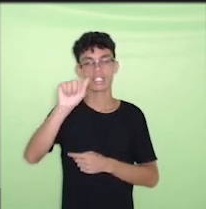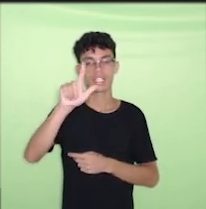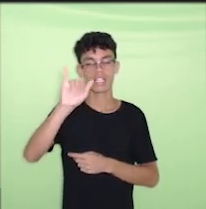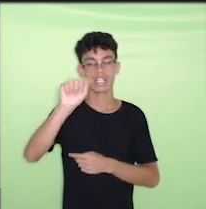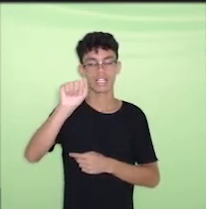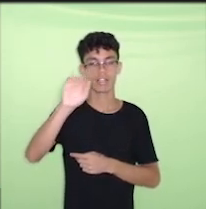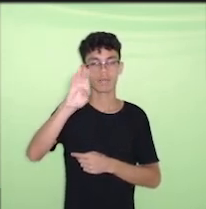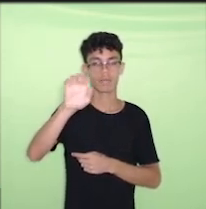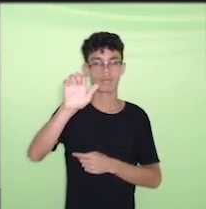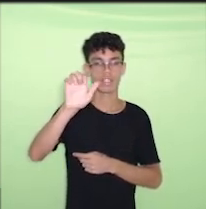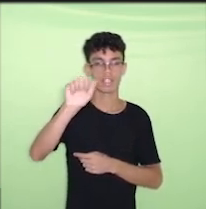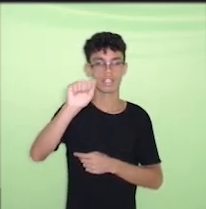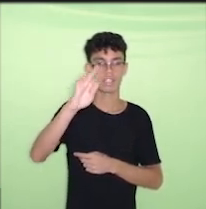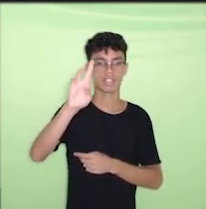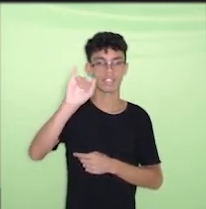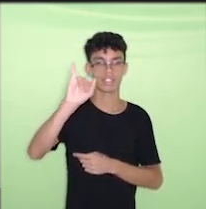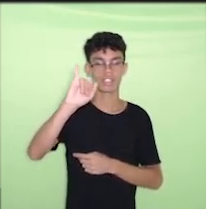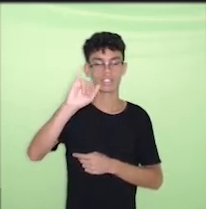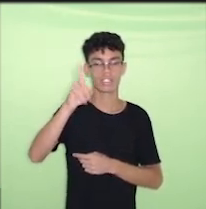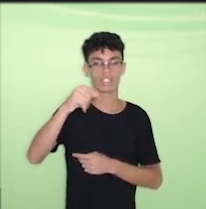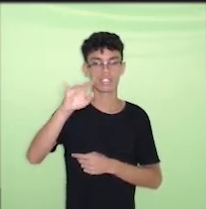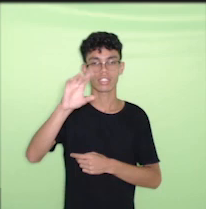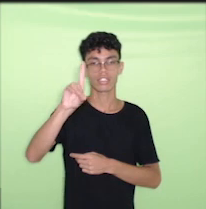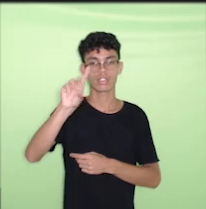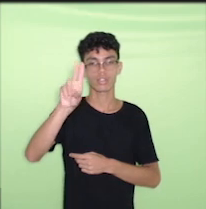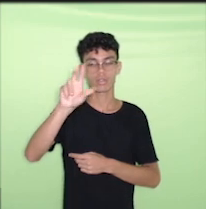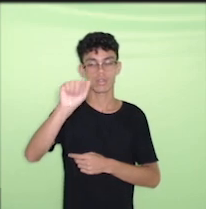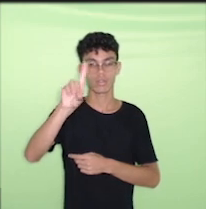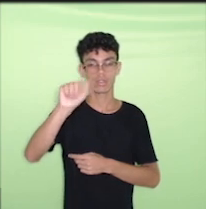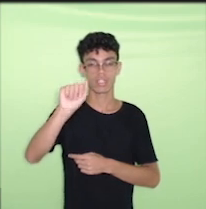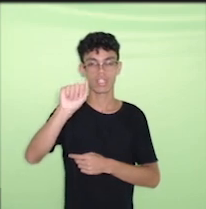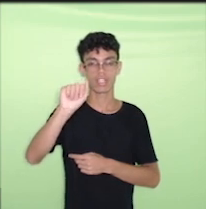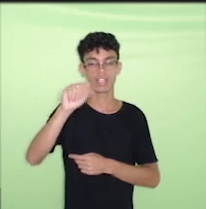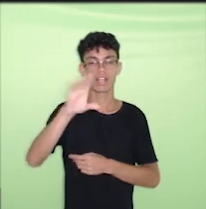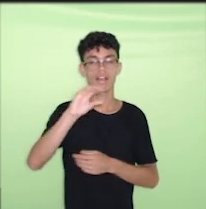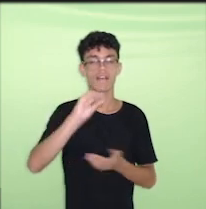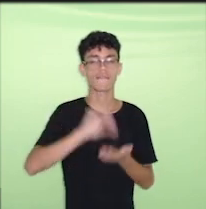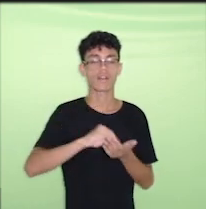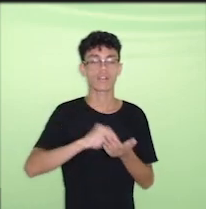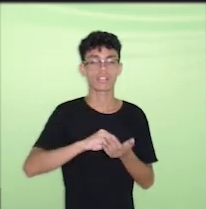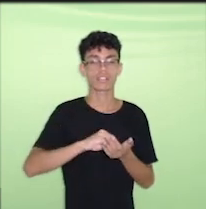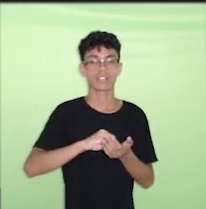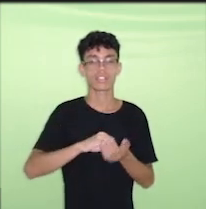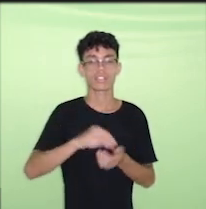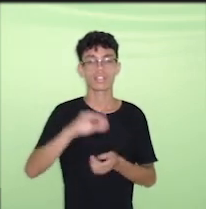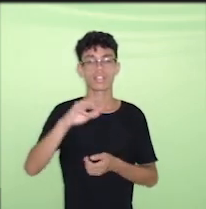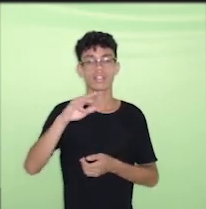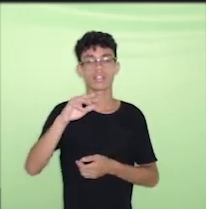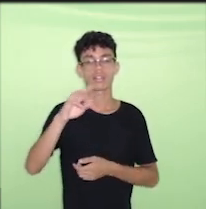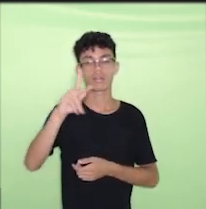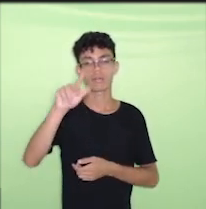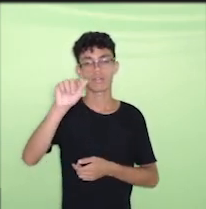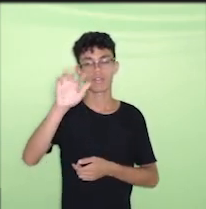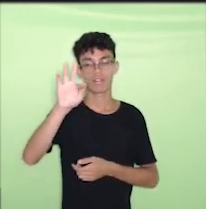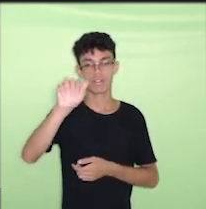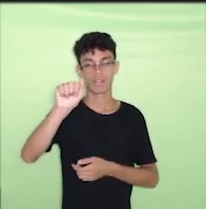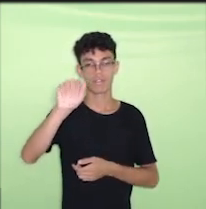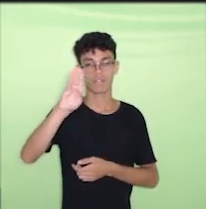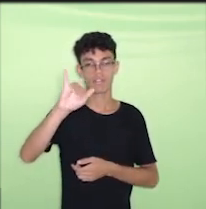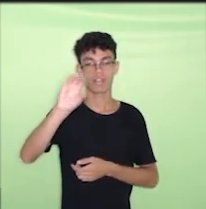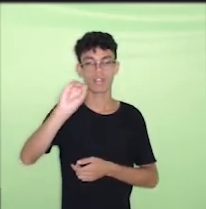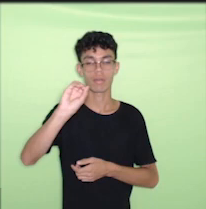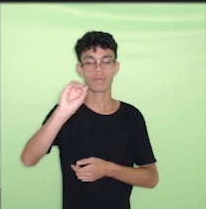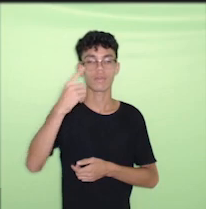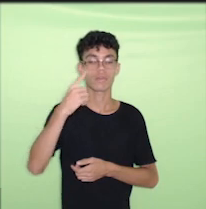Beatriz Agüera, Duda Paiva... Ai, tá faltando... Fábia Miraços. Fábia Miraços, óbvio. Fábia que está aqui, acho que